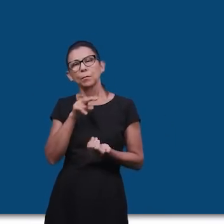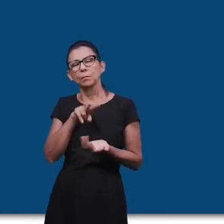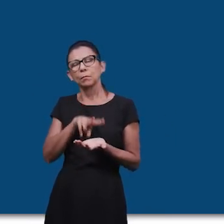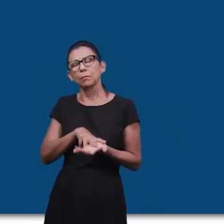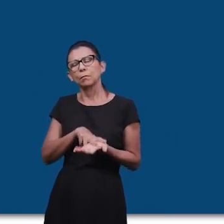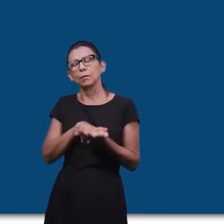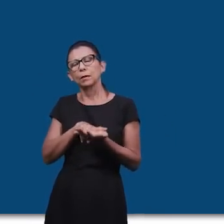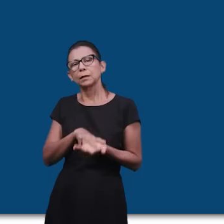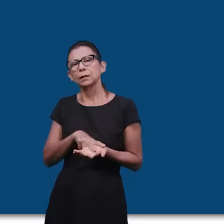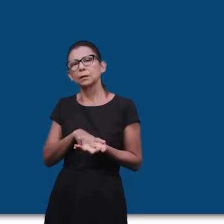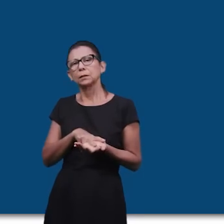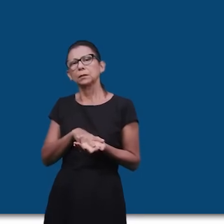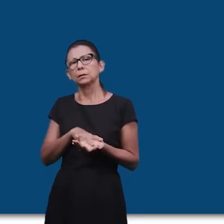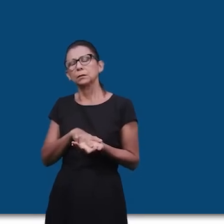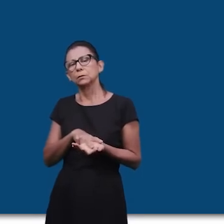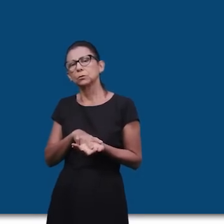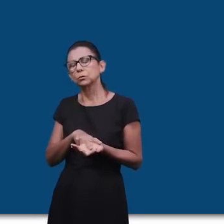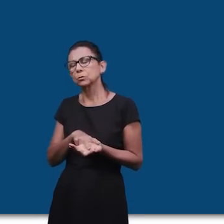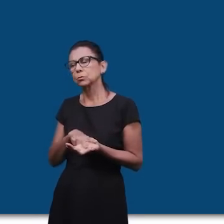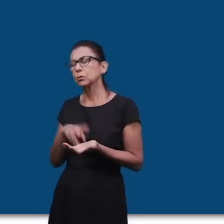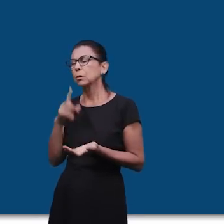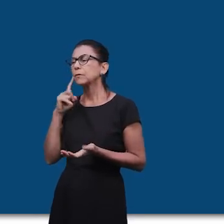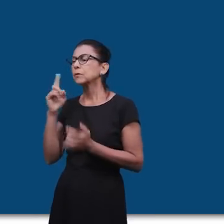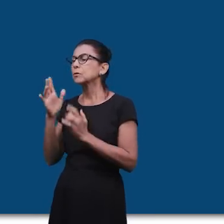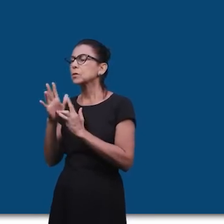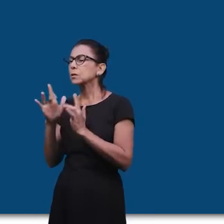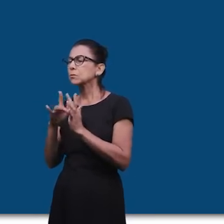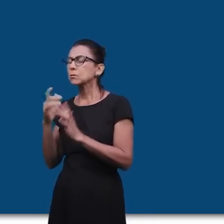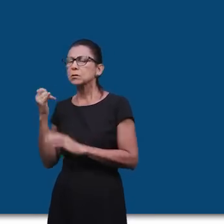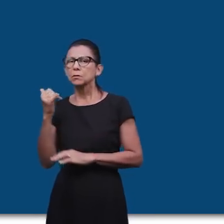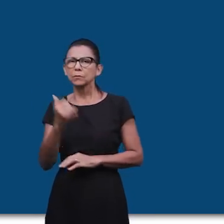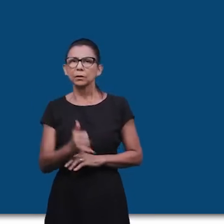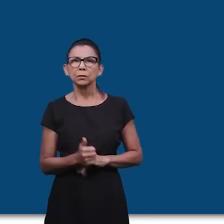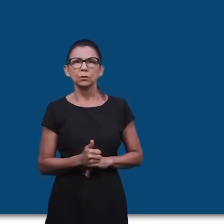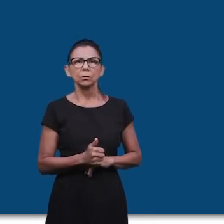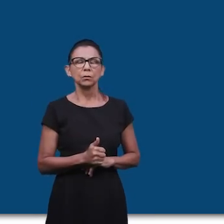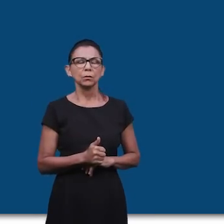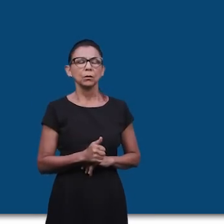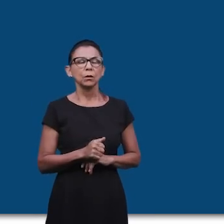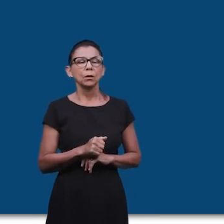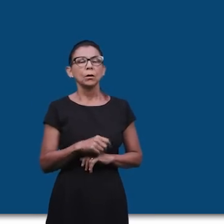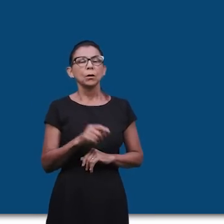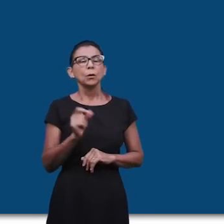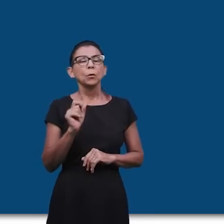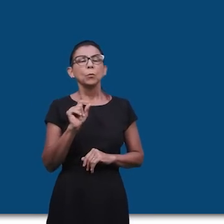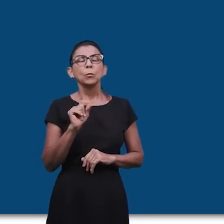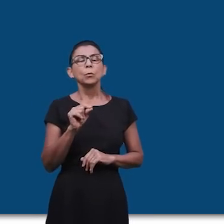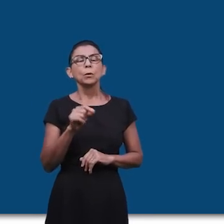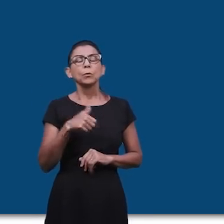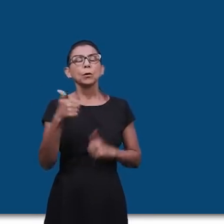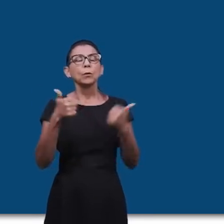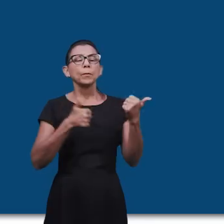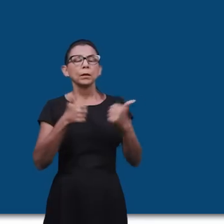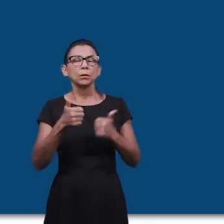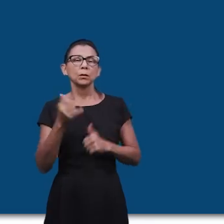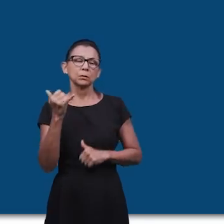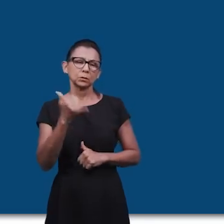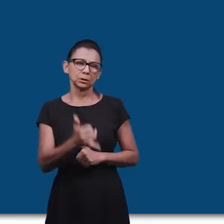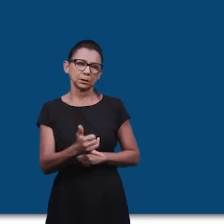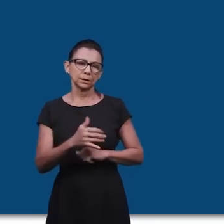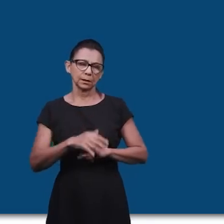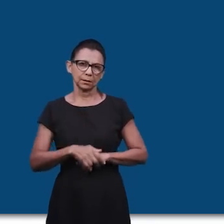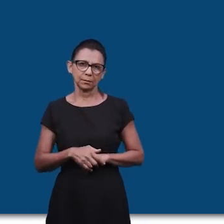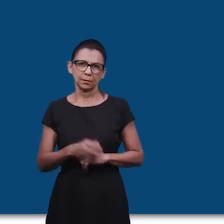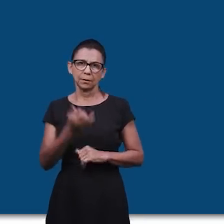dizer, levanta e anda? Ora, para que saibais que o Filho do Homem tem sobre a terra poder de